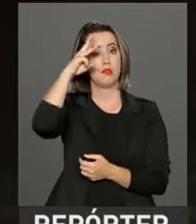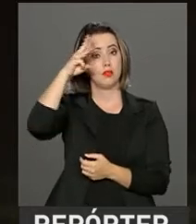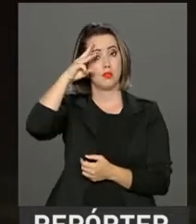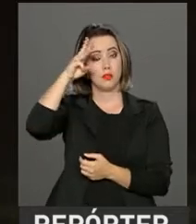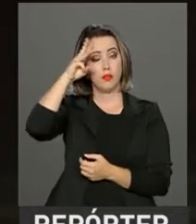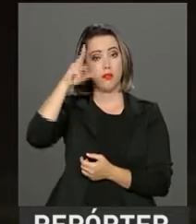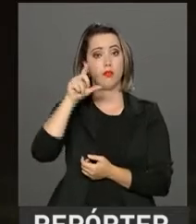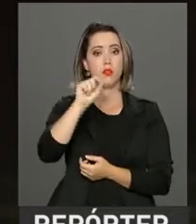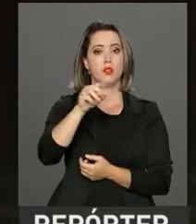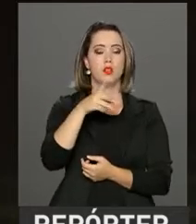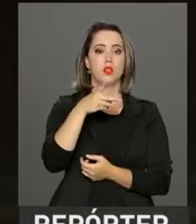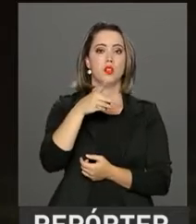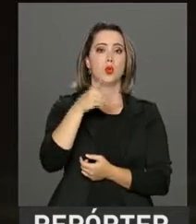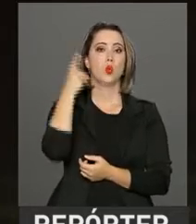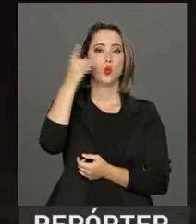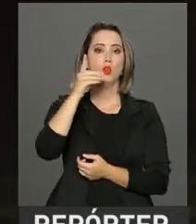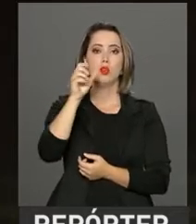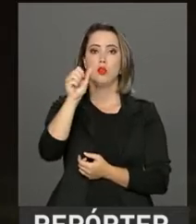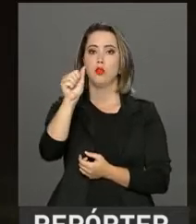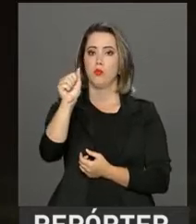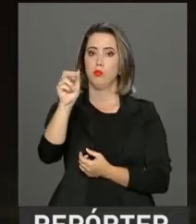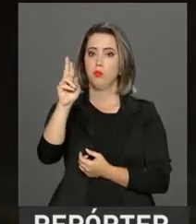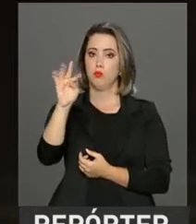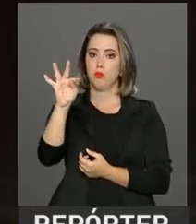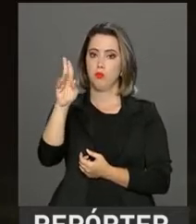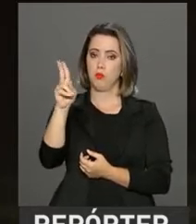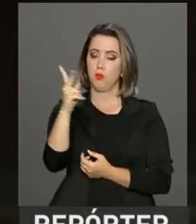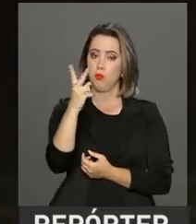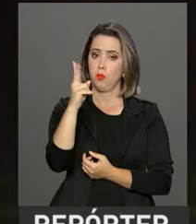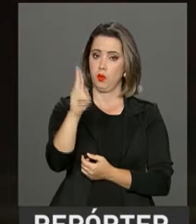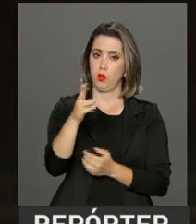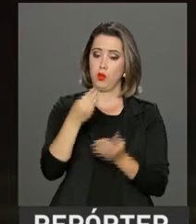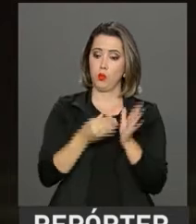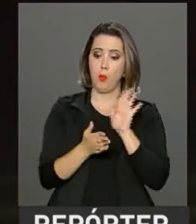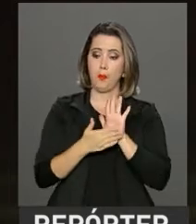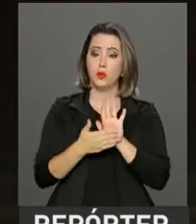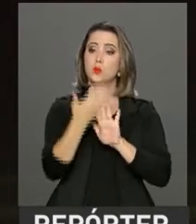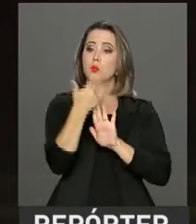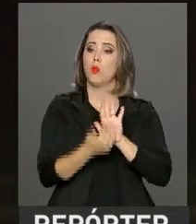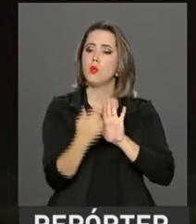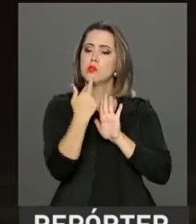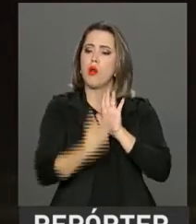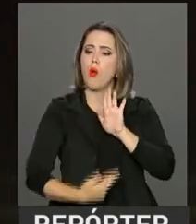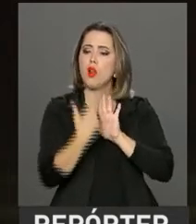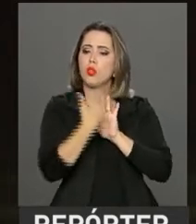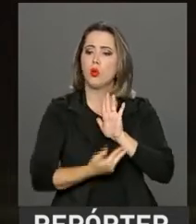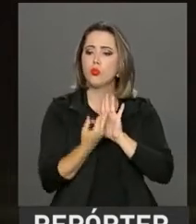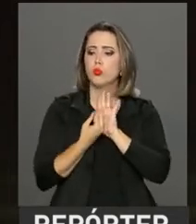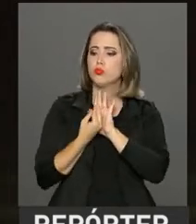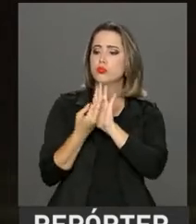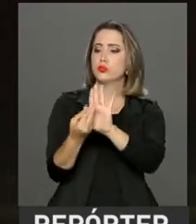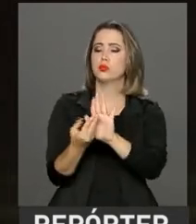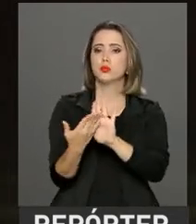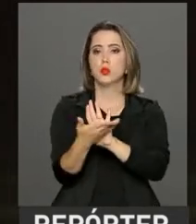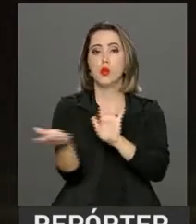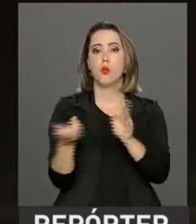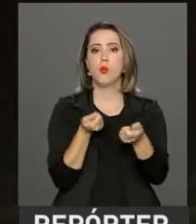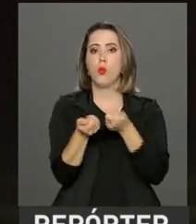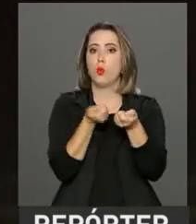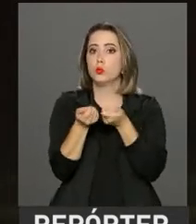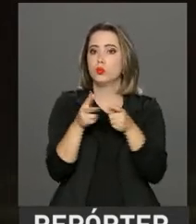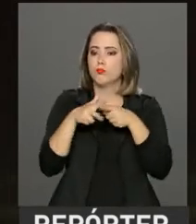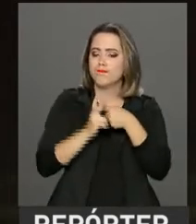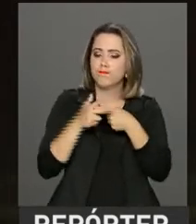terça-feira, o deputado Arthur Maia vai apresentar o relatório sobre a proposta, quando serão conhecidos os ajustes feitos